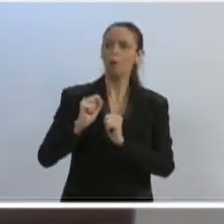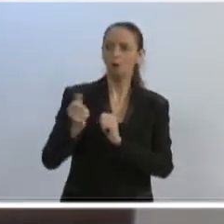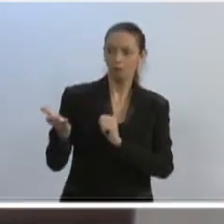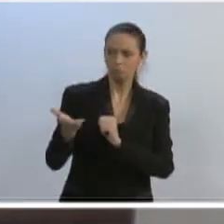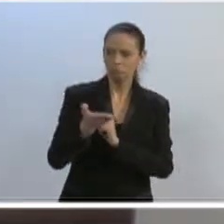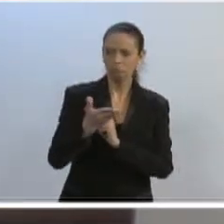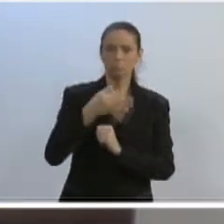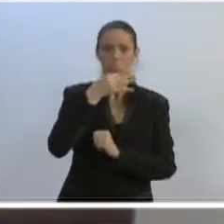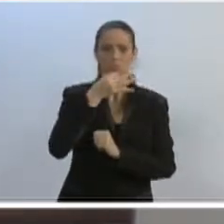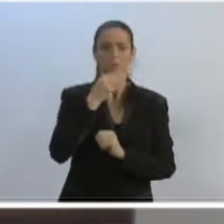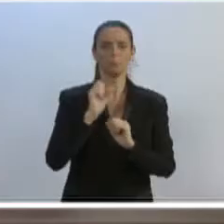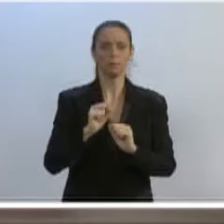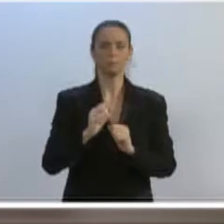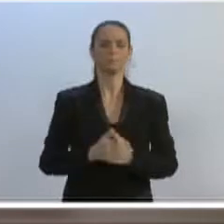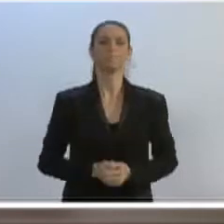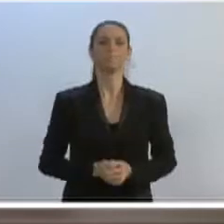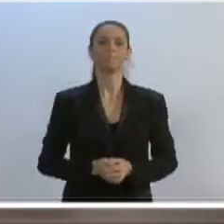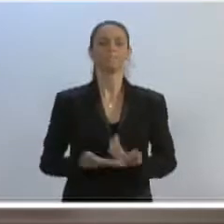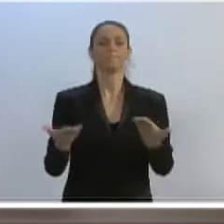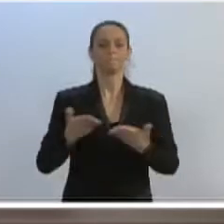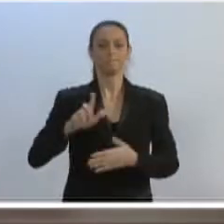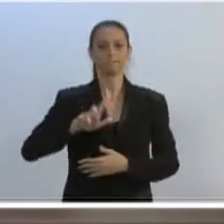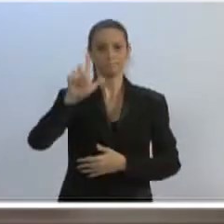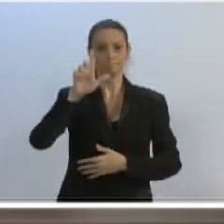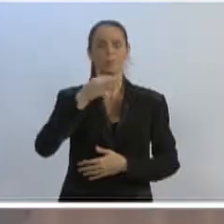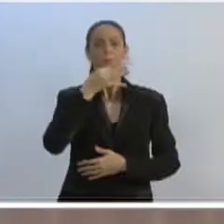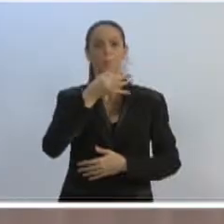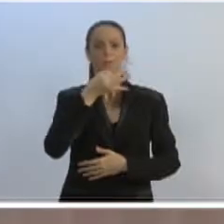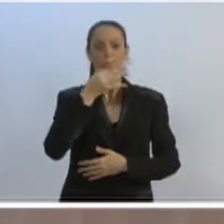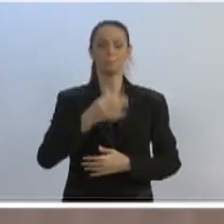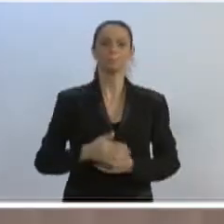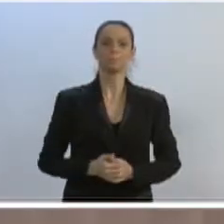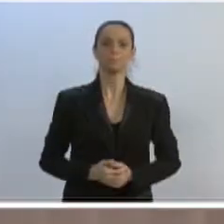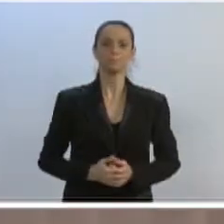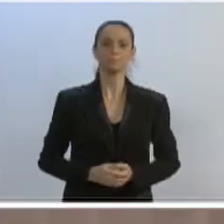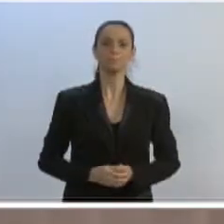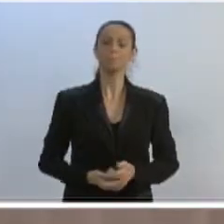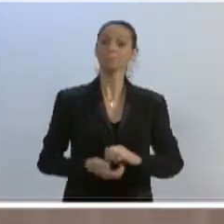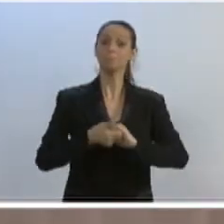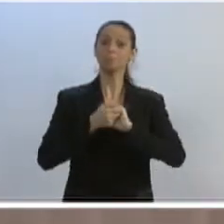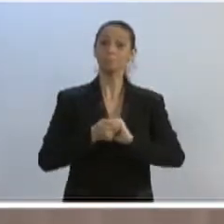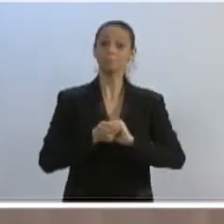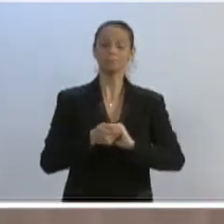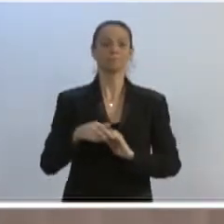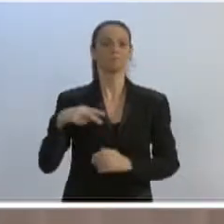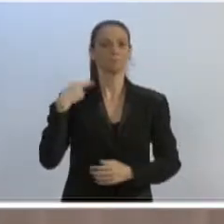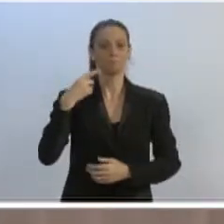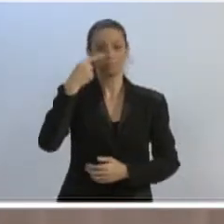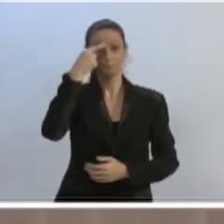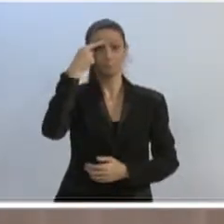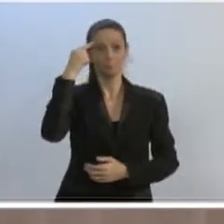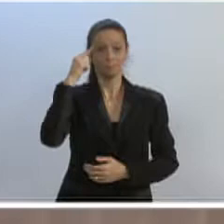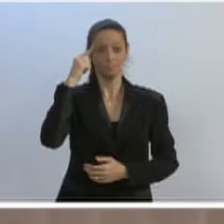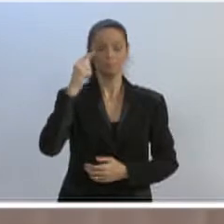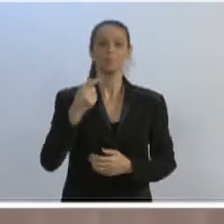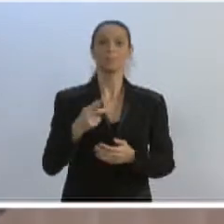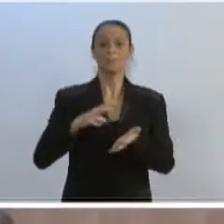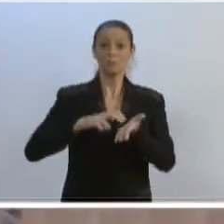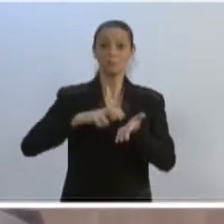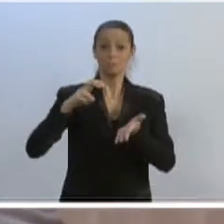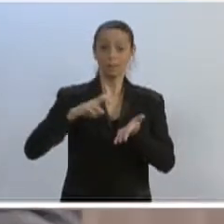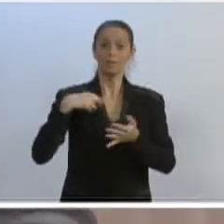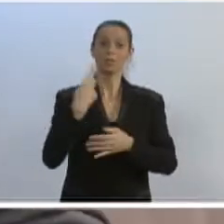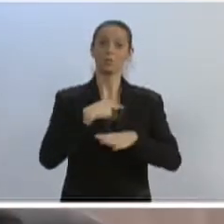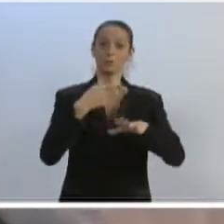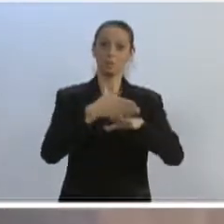pelo pelo assunto vereador e nilso em aparte é parabéns vereador ito é de manhã estivemos lá